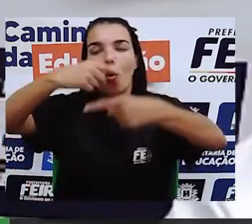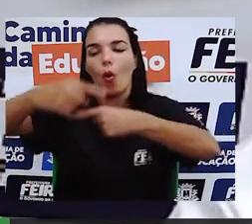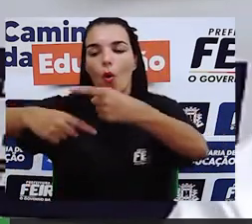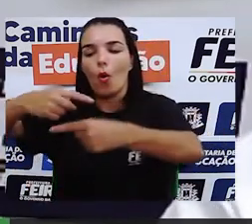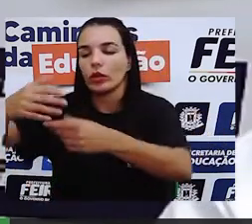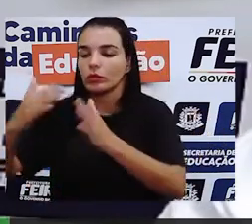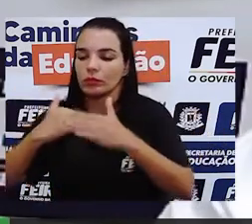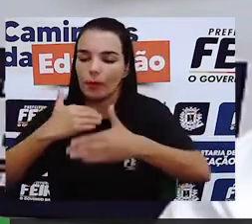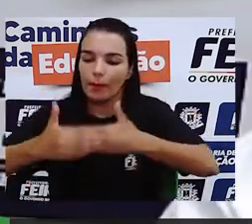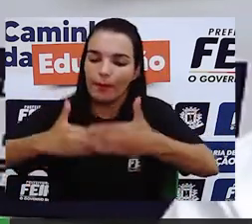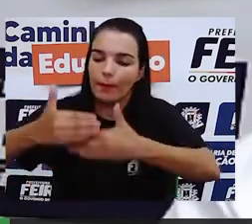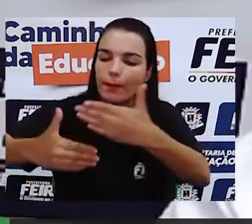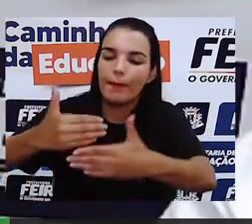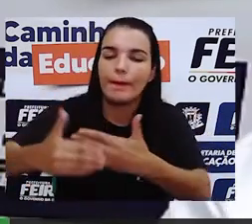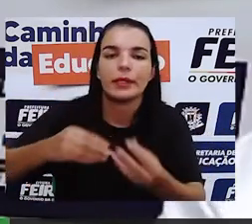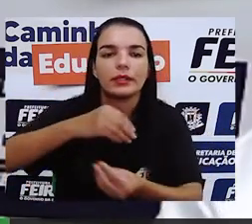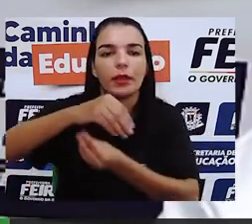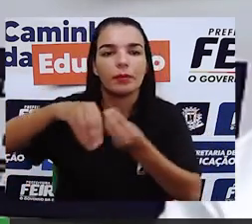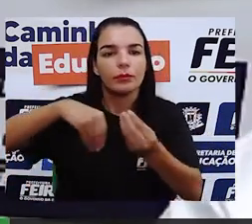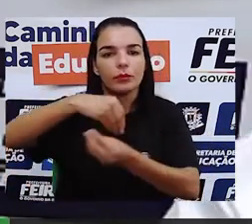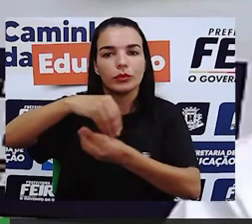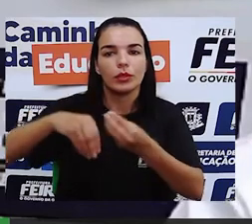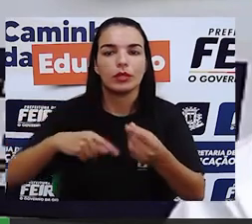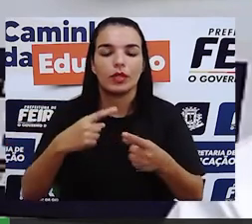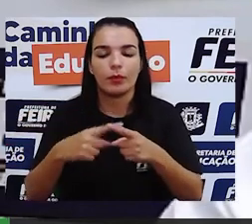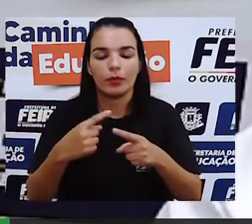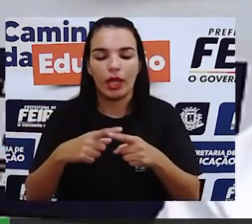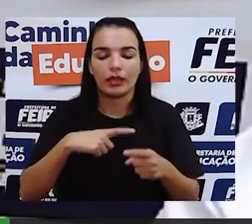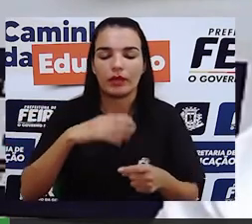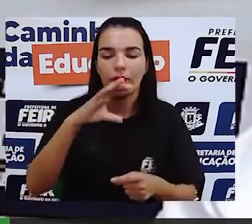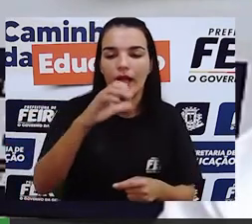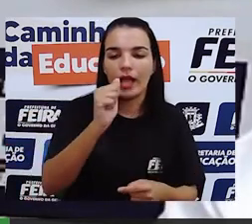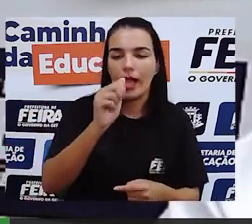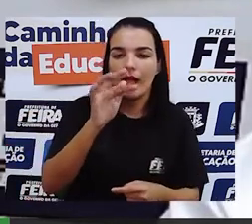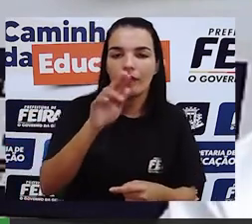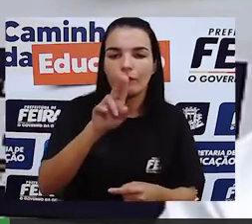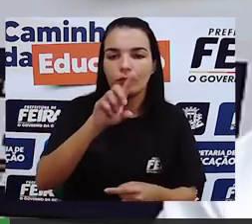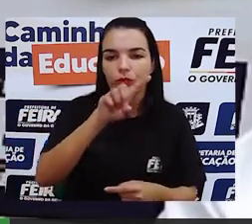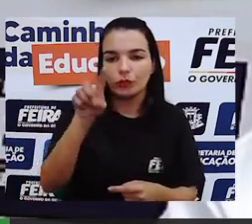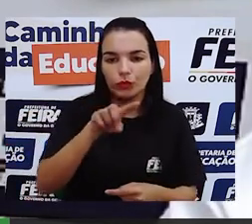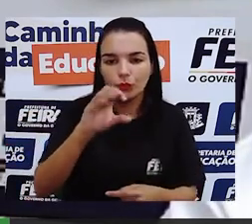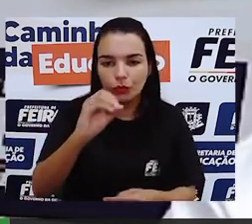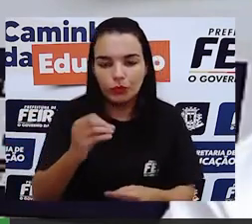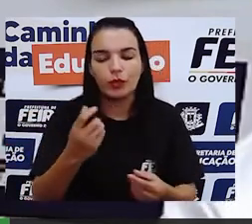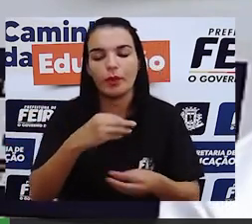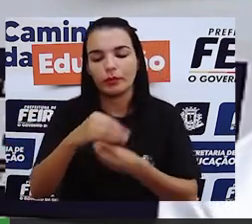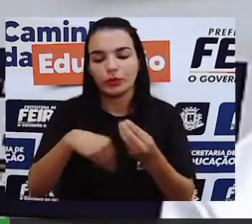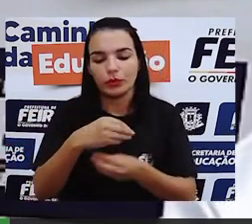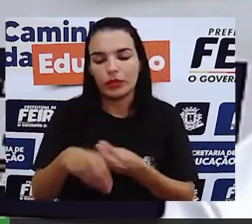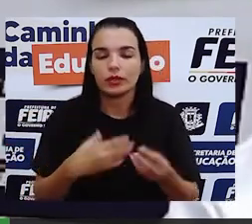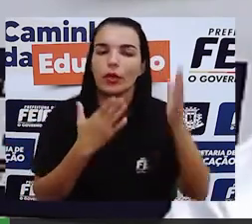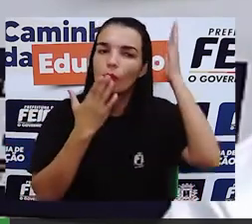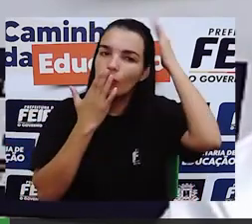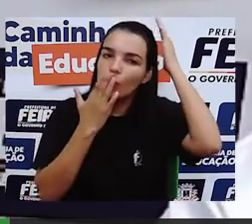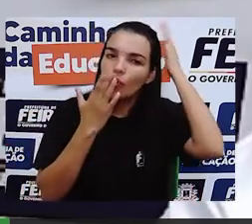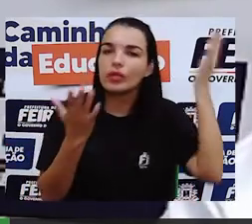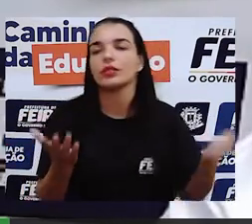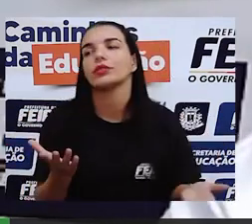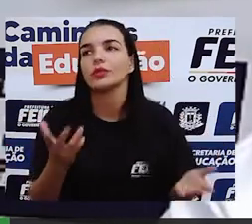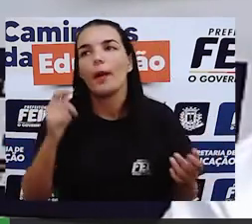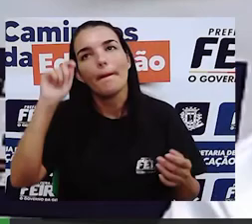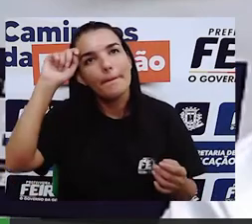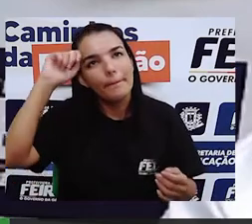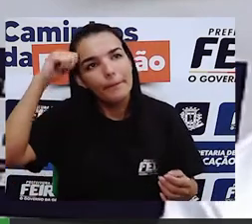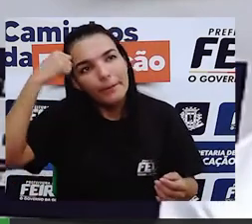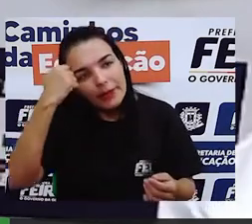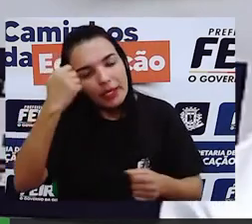né, desse fruto do branco com o índio, e desse fruto também, do índio com o negro, do índio